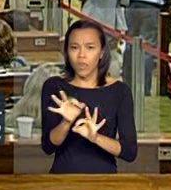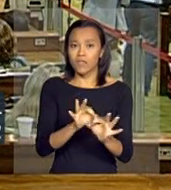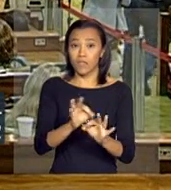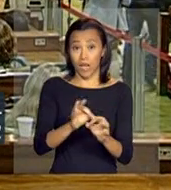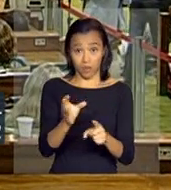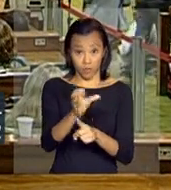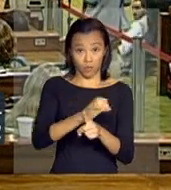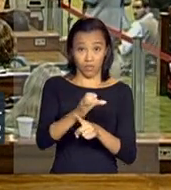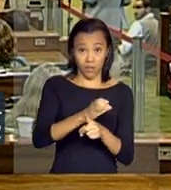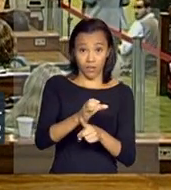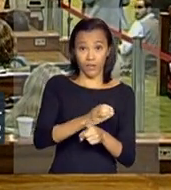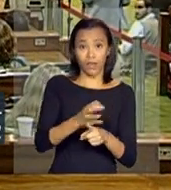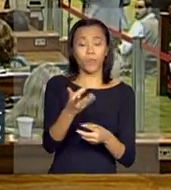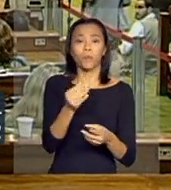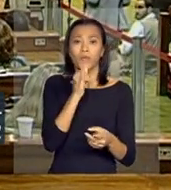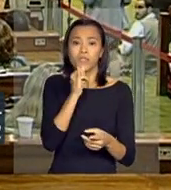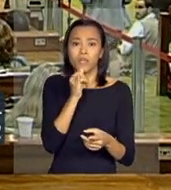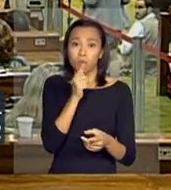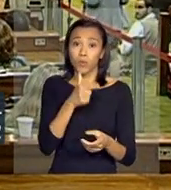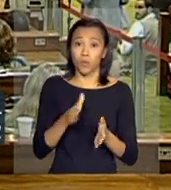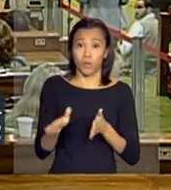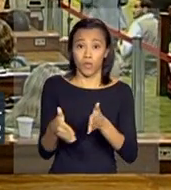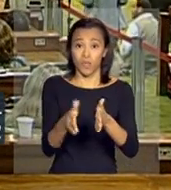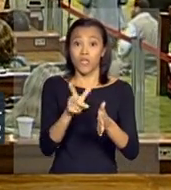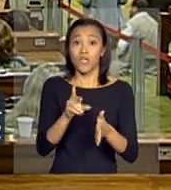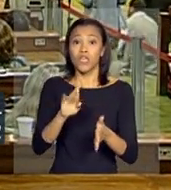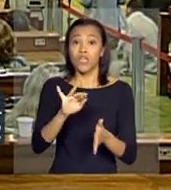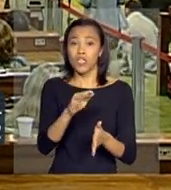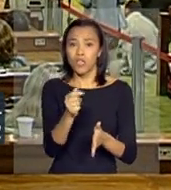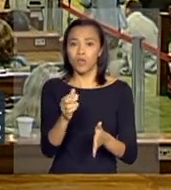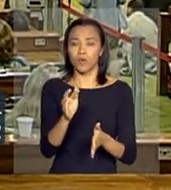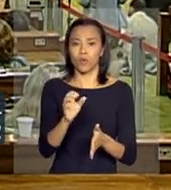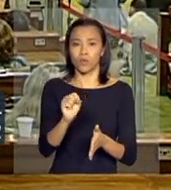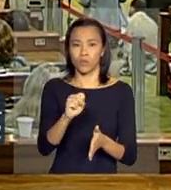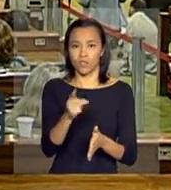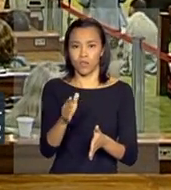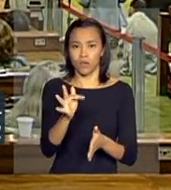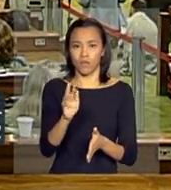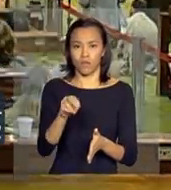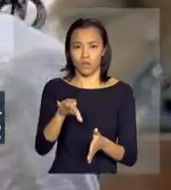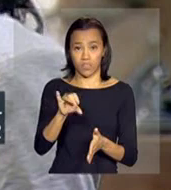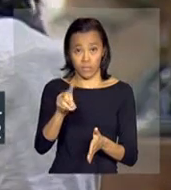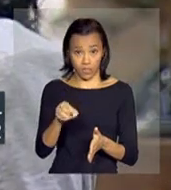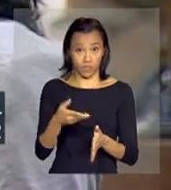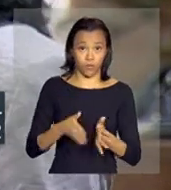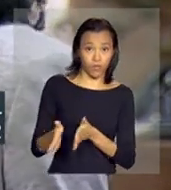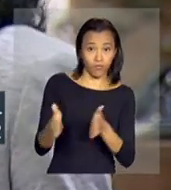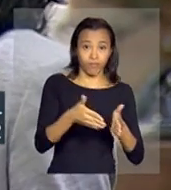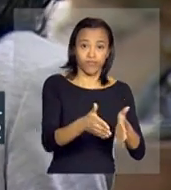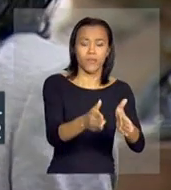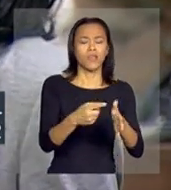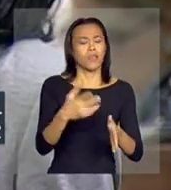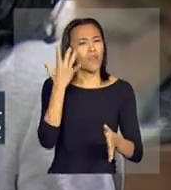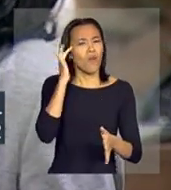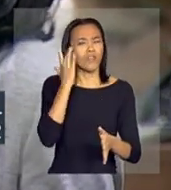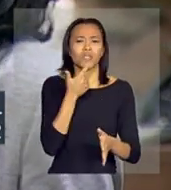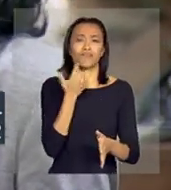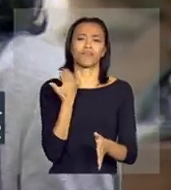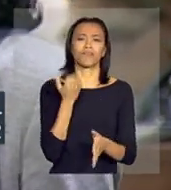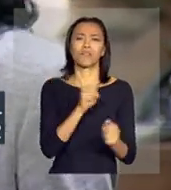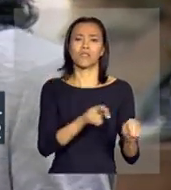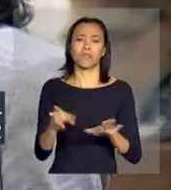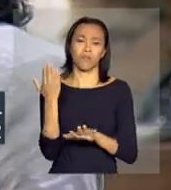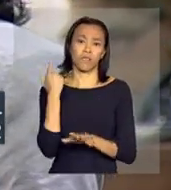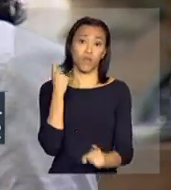no caso da transposição de São Francisco, em novembro passado foi reajustado. E, recentemente, acho que semana passada,